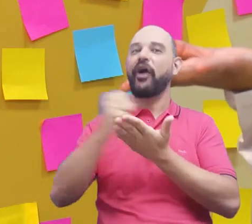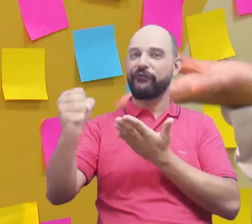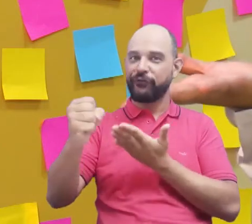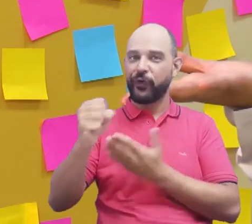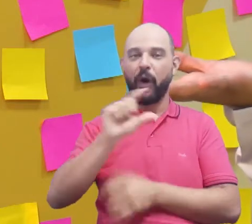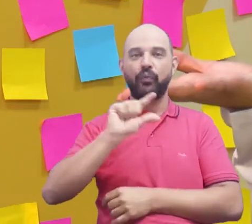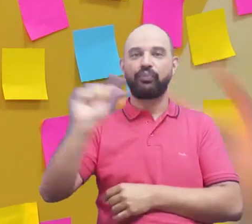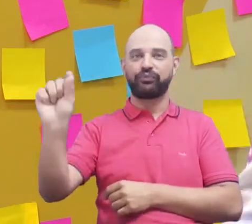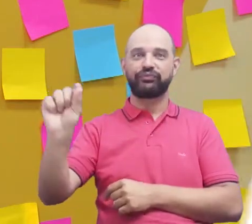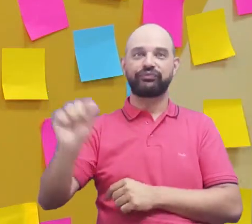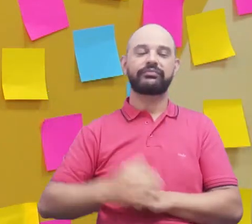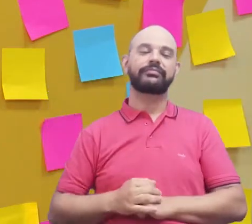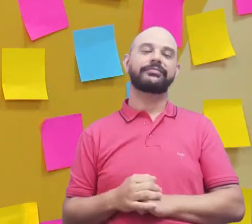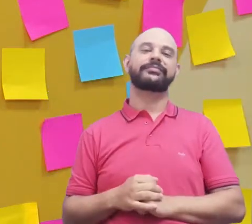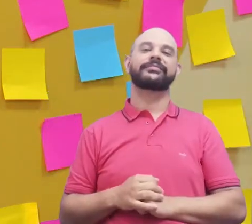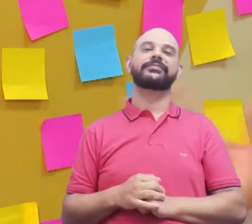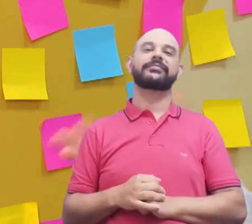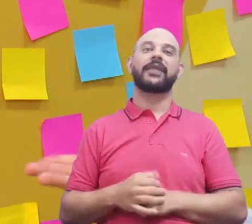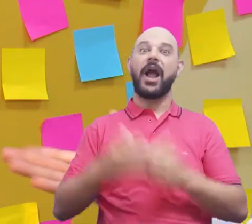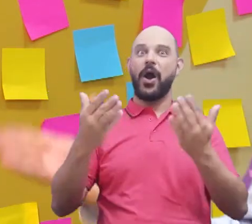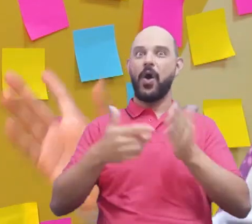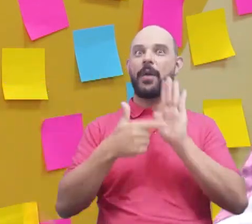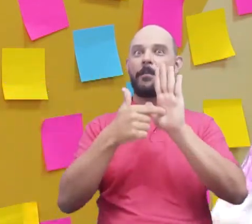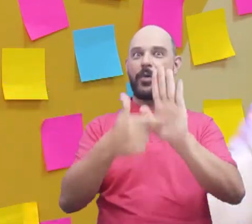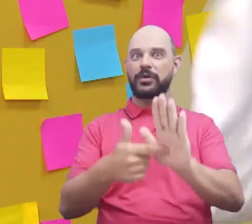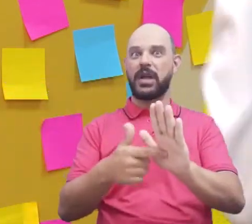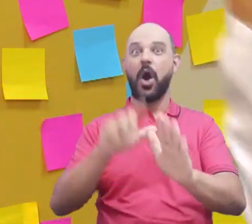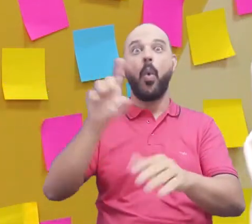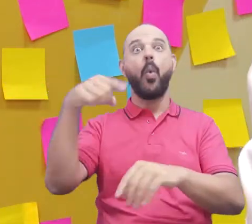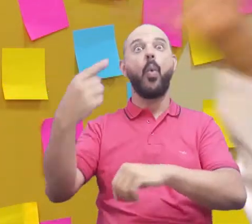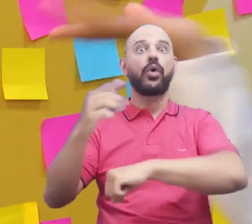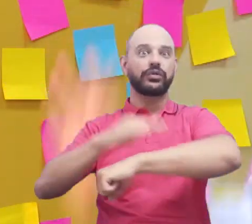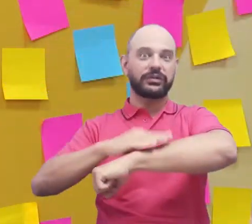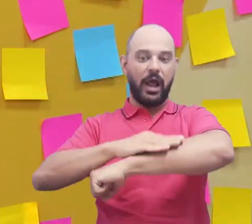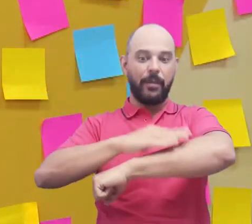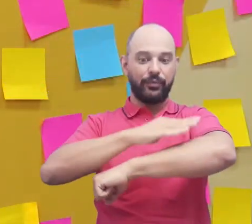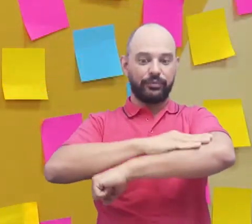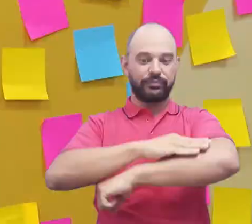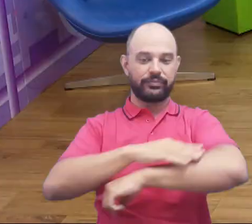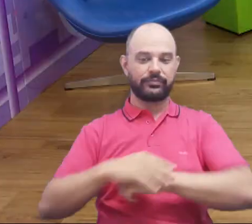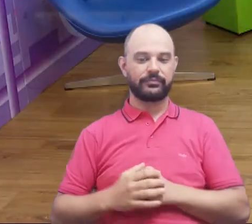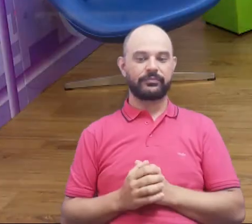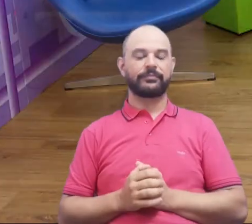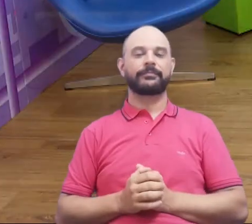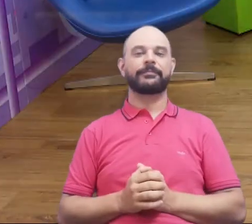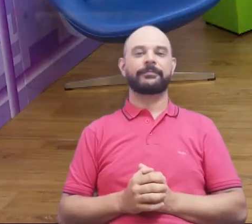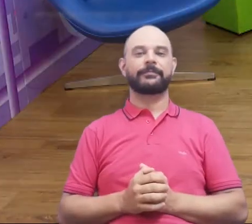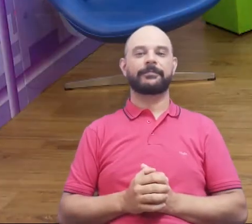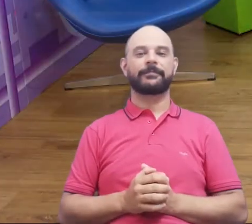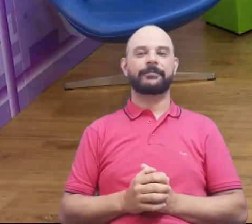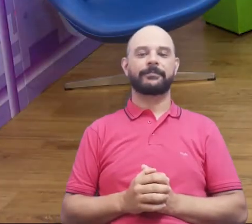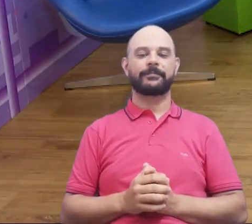E já foi! Agora eu vou mostrar como é a dança de outro sapo cururu.